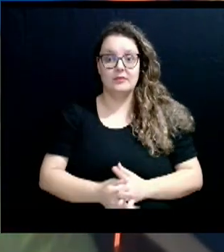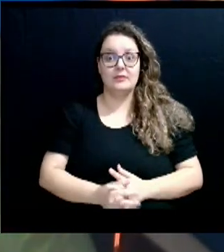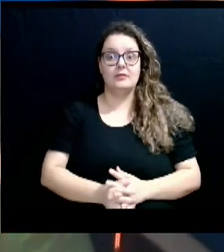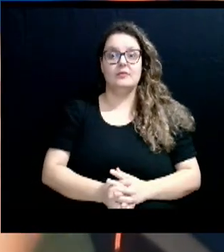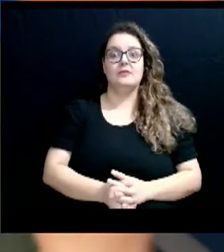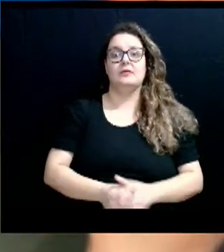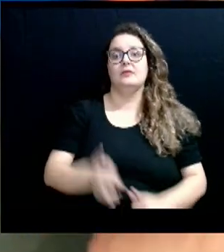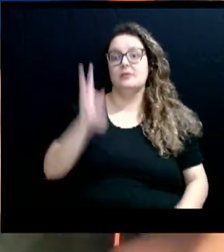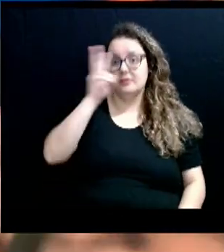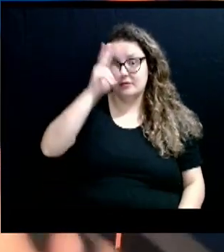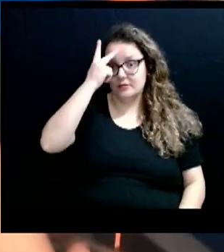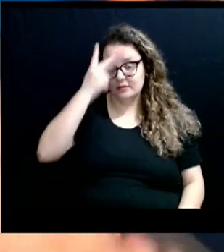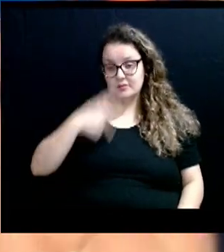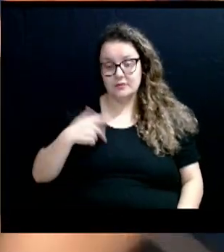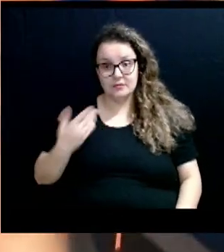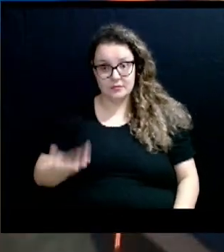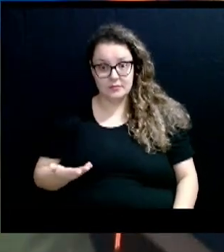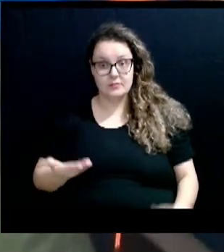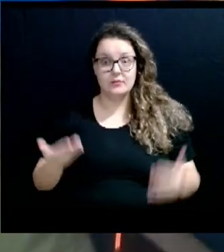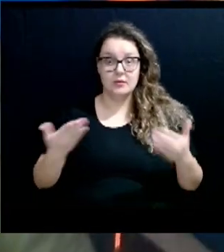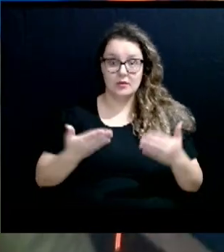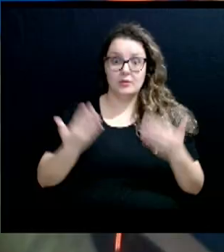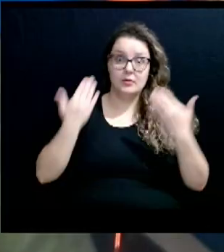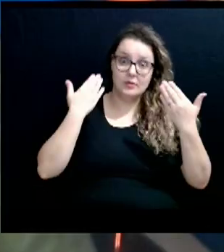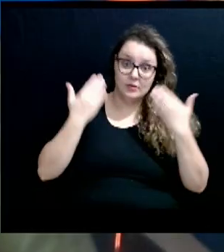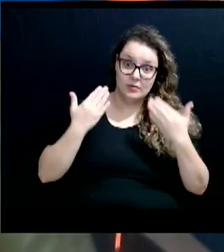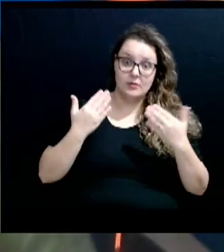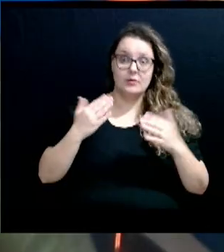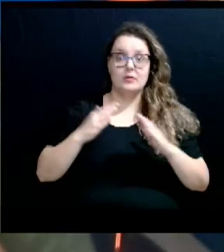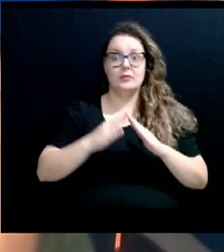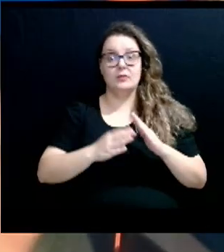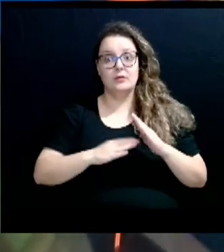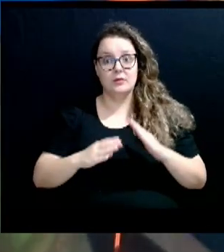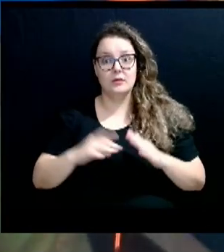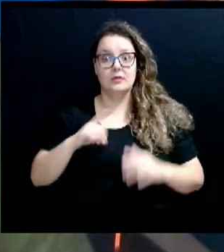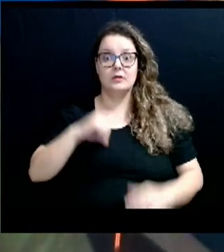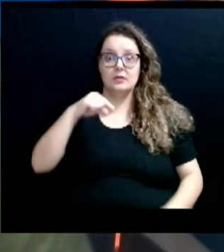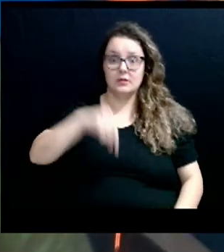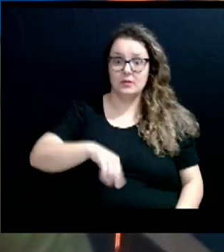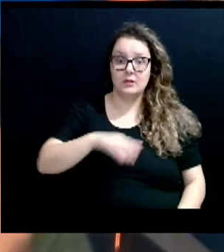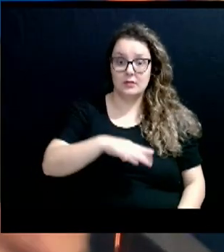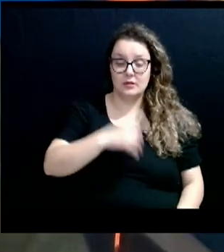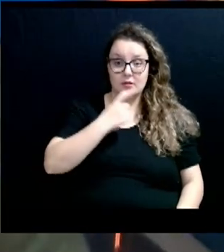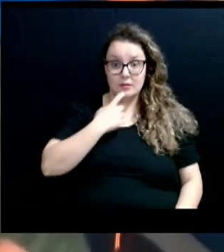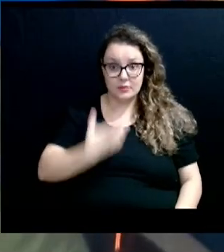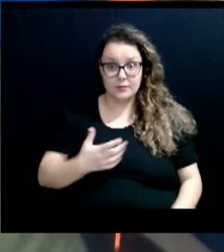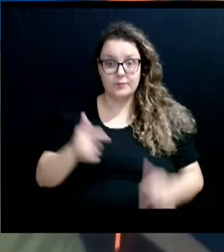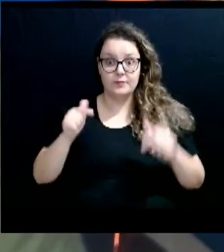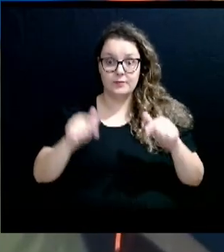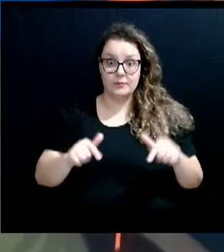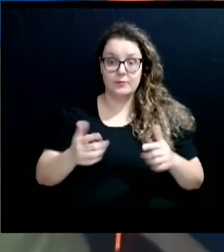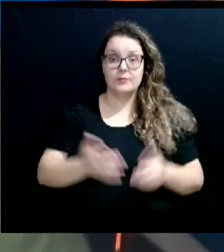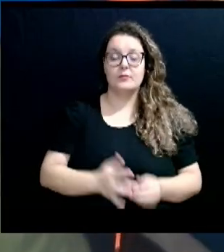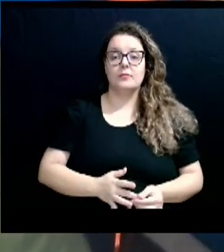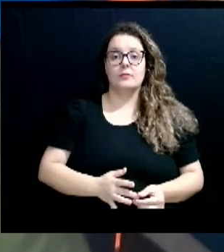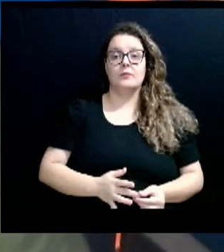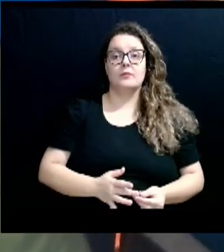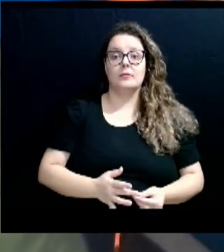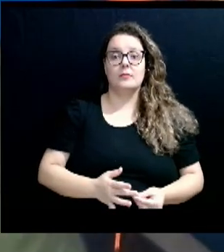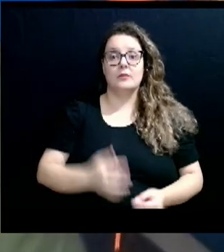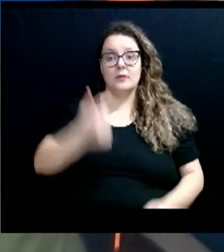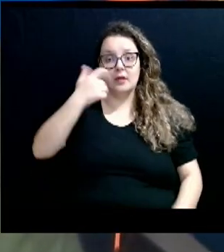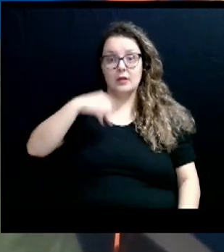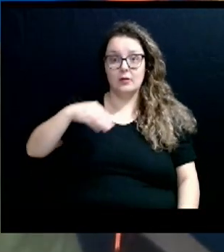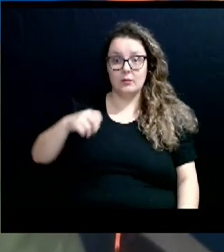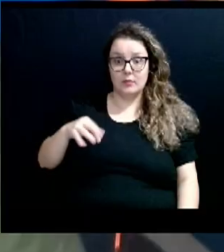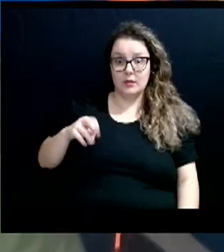histórias. Mas hoje eu sou psicóloga clínica, tenho minha clínica aqui em Campinas, no Espaço Escolha o Dia, e sou mentora na superação da